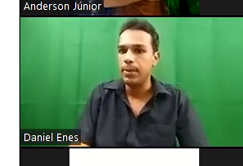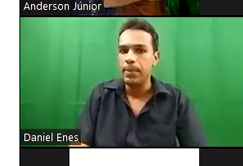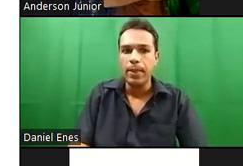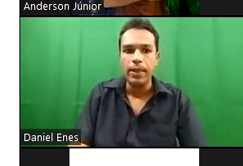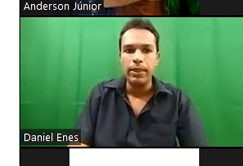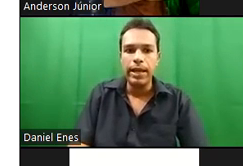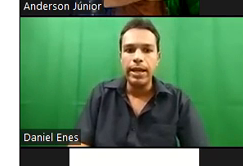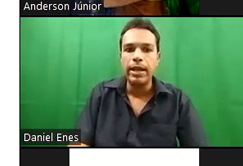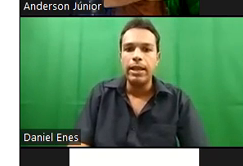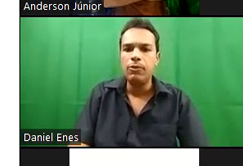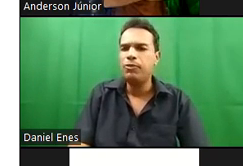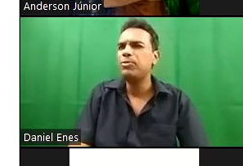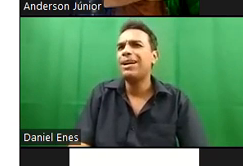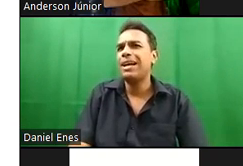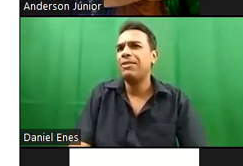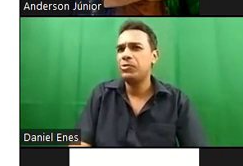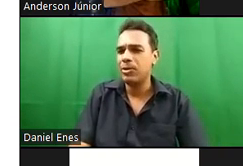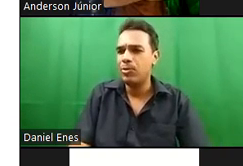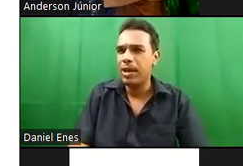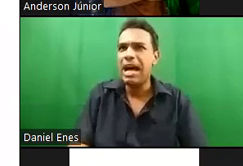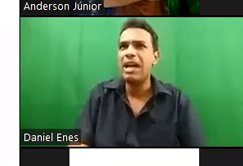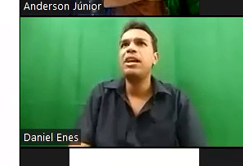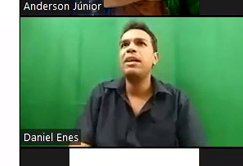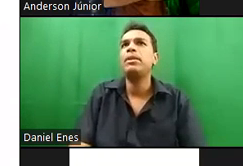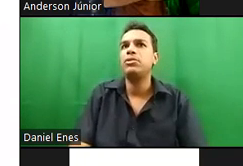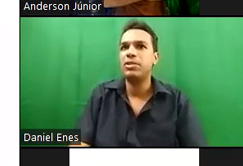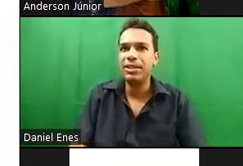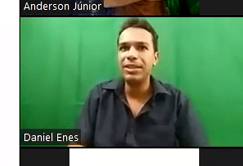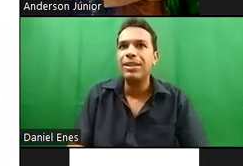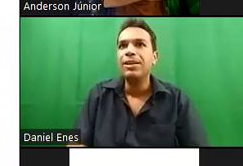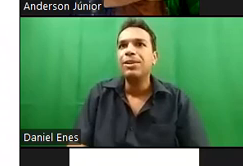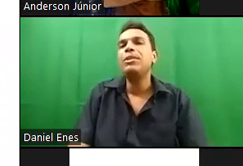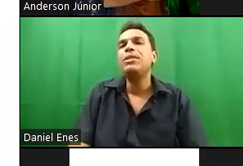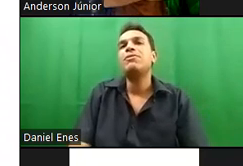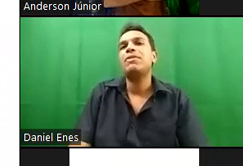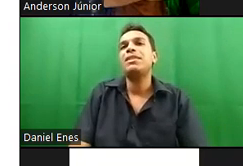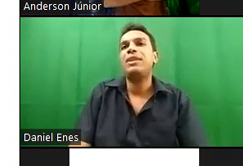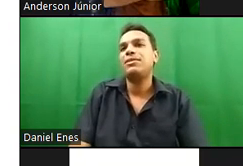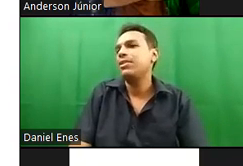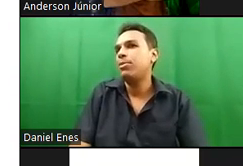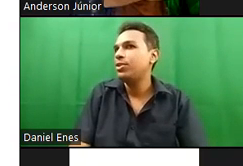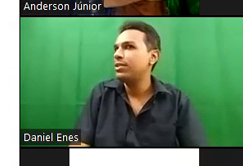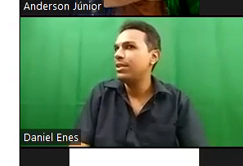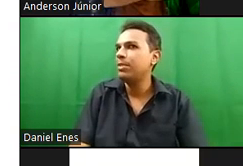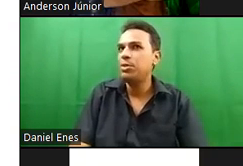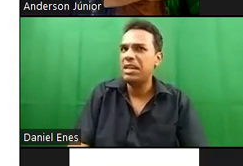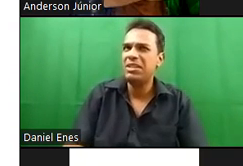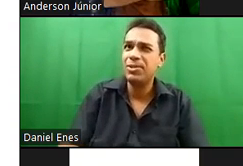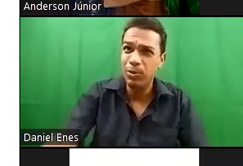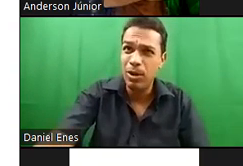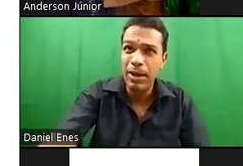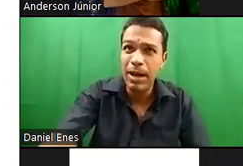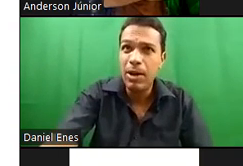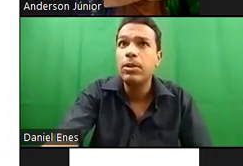vocês, né? Eu fui com a cara, fui com a coragem, aprendi. No início, às vezes, fazem uns debochezinhos, mas piadinha,